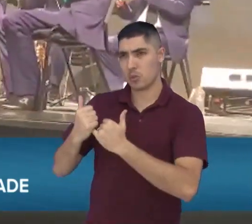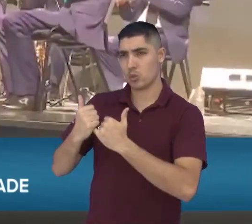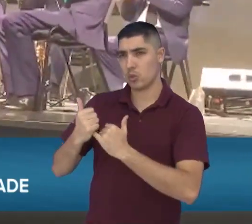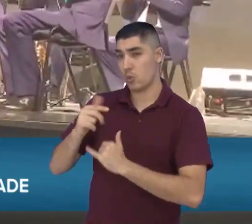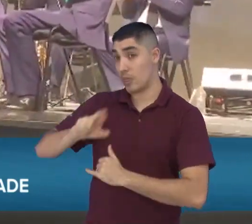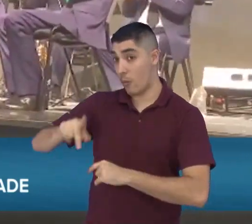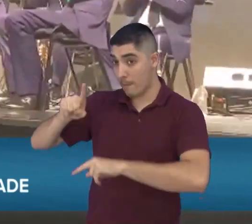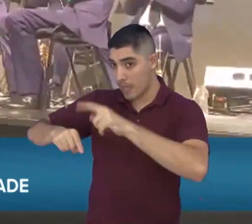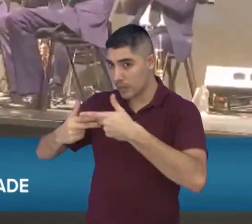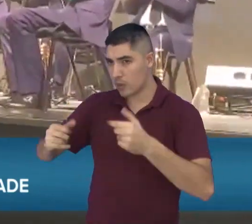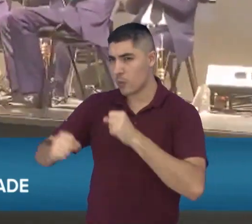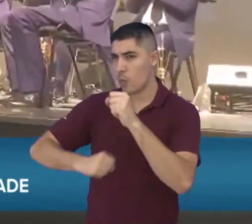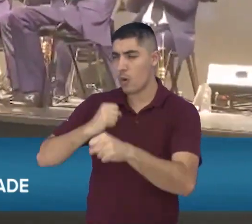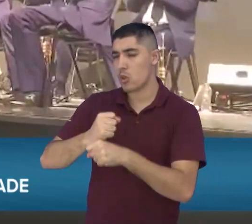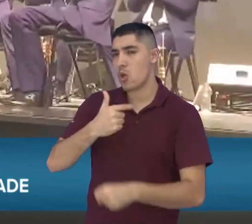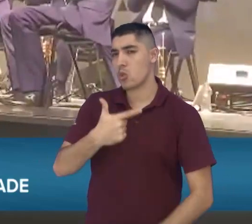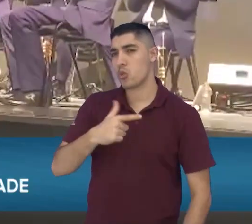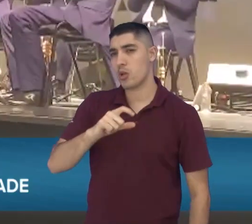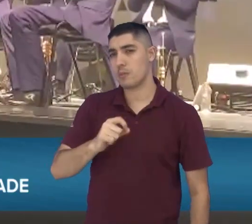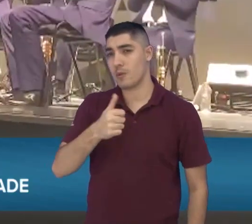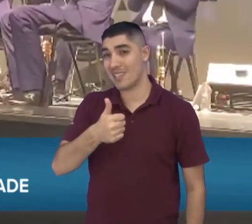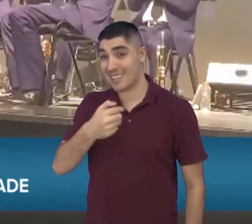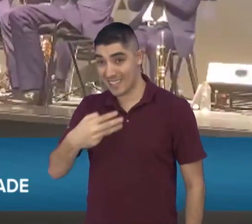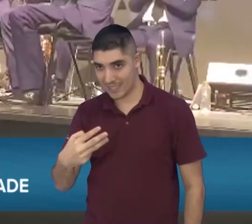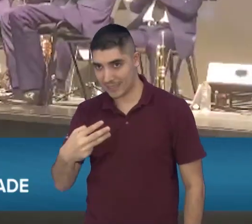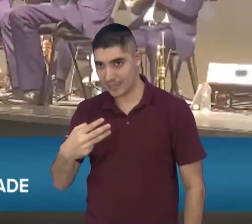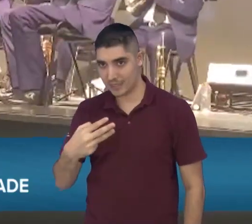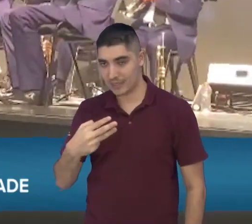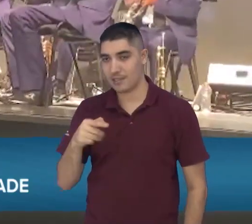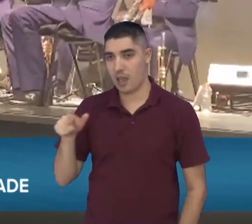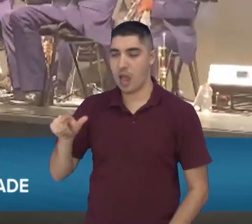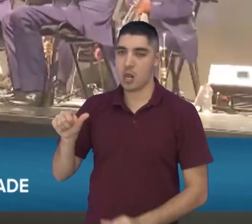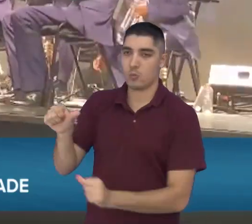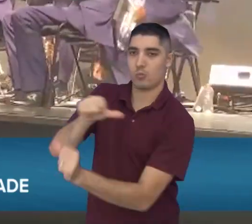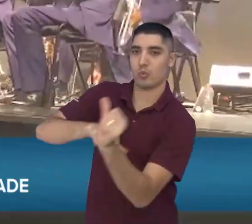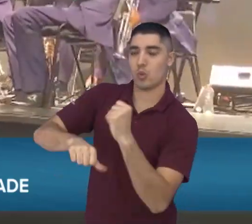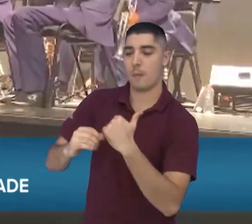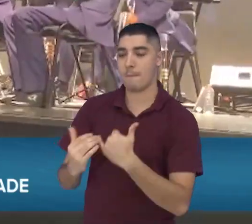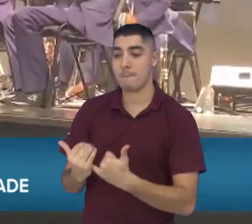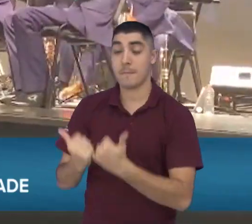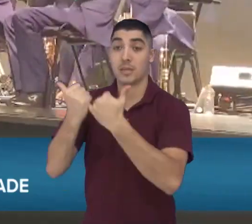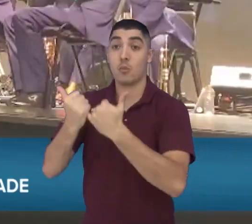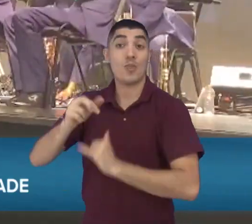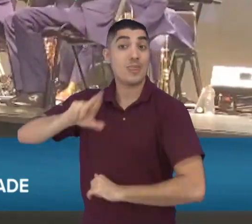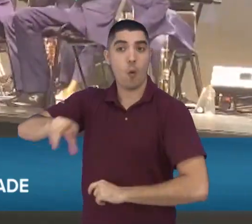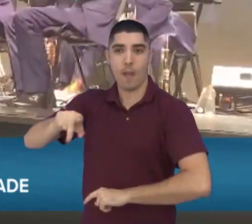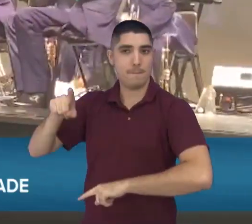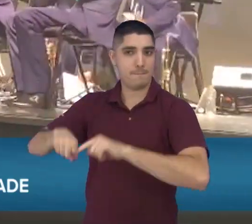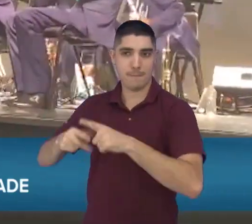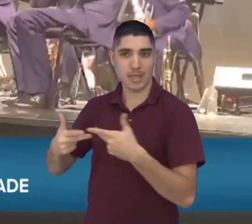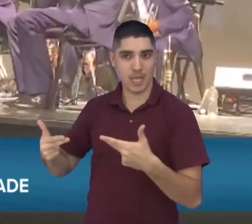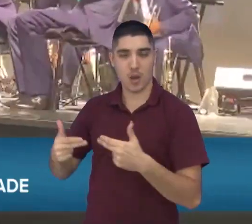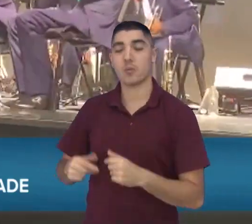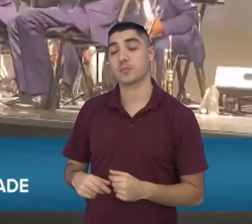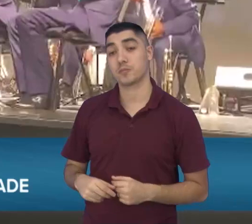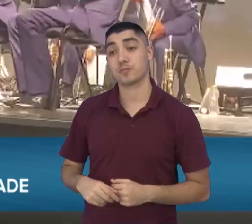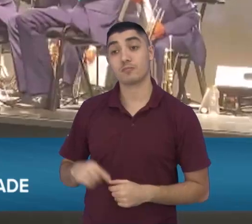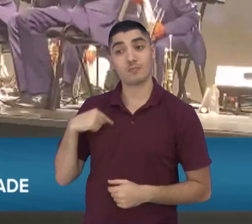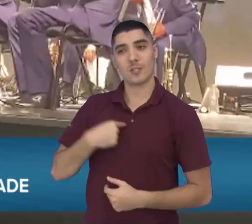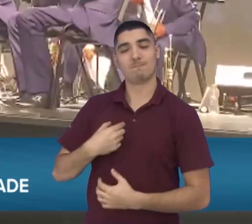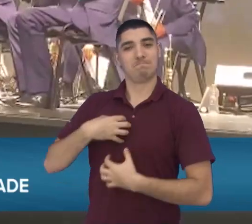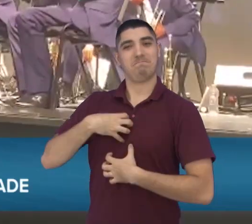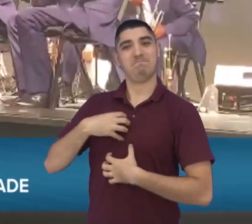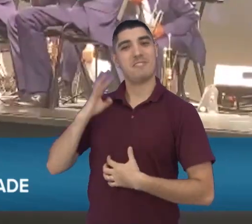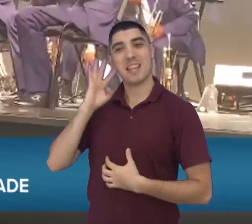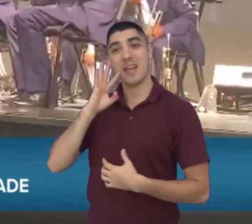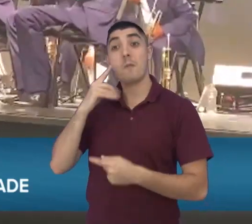2013, né? Ela é patrimônio imaterial. E nós temos o privilégio, né, de ter nascido no Santana, né? A banda